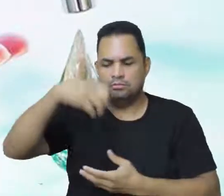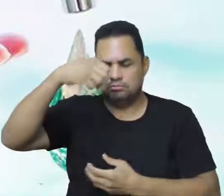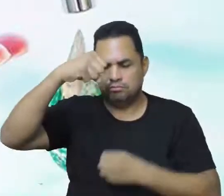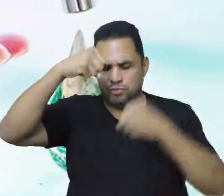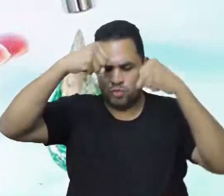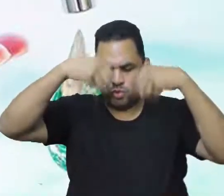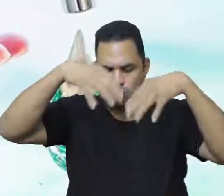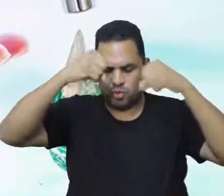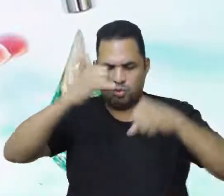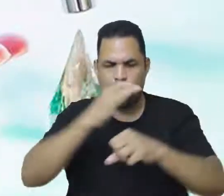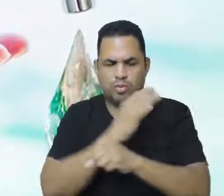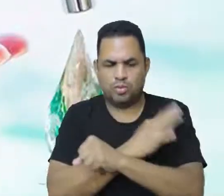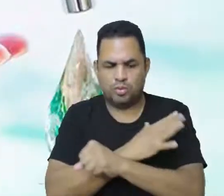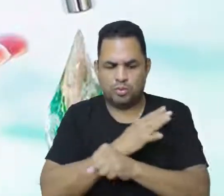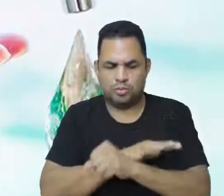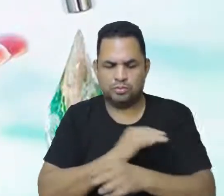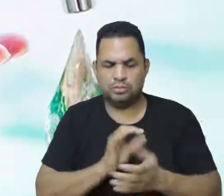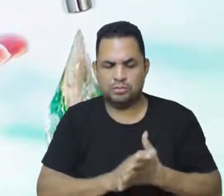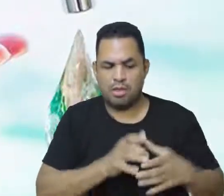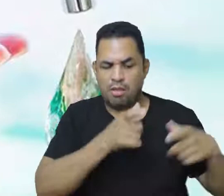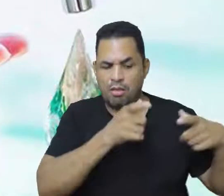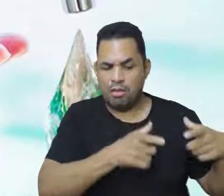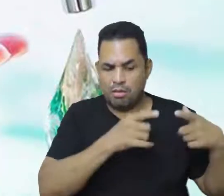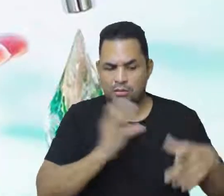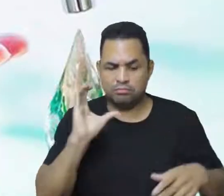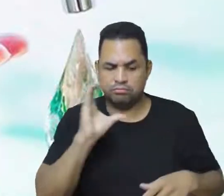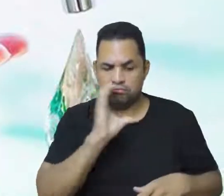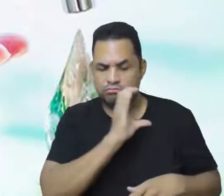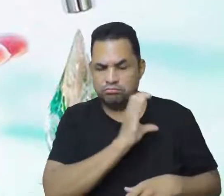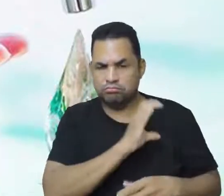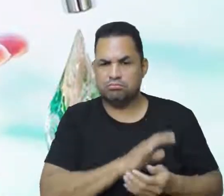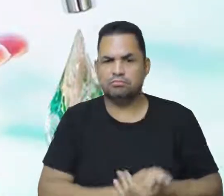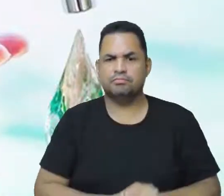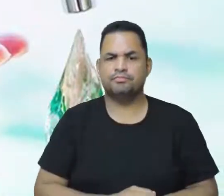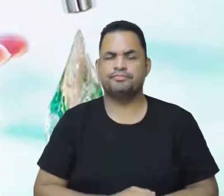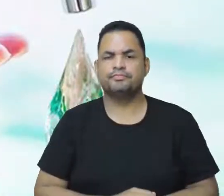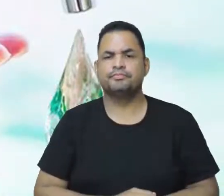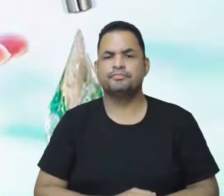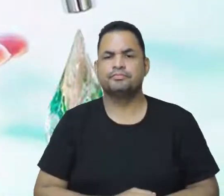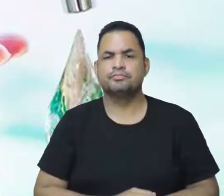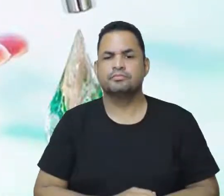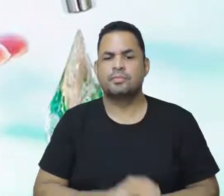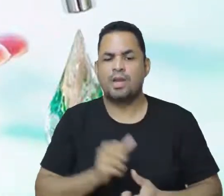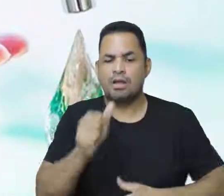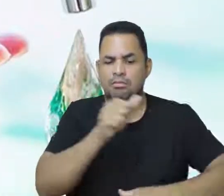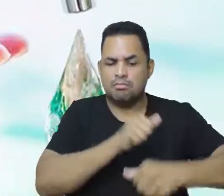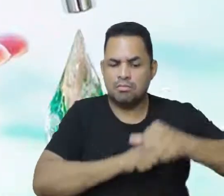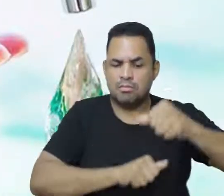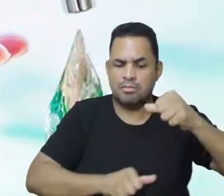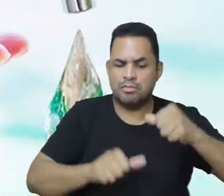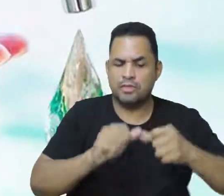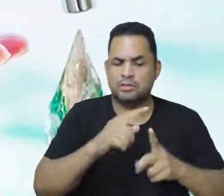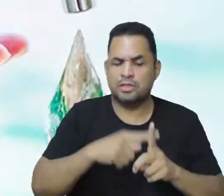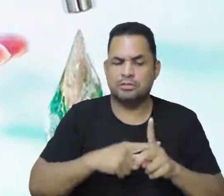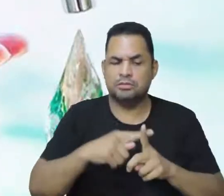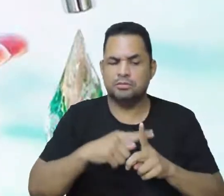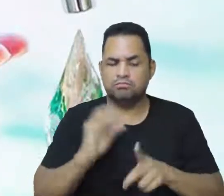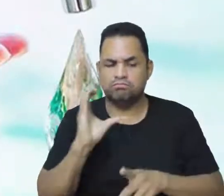até pelas ilhas de calor, por causa que o asfalto vem do petróleo. A inversão térmica é algo